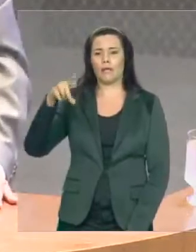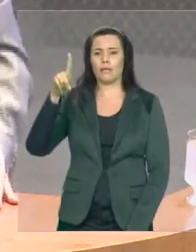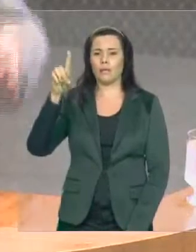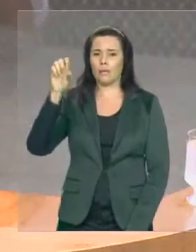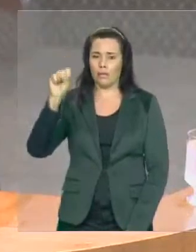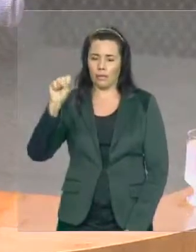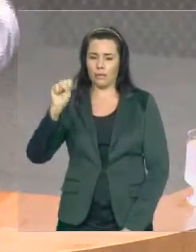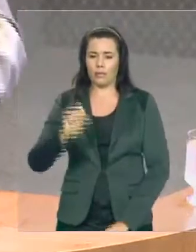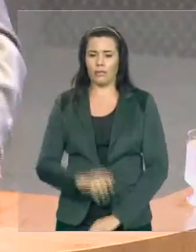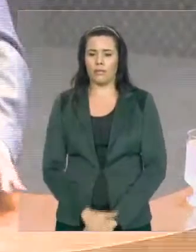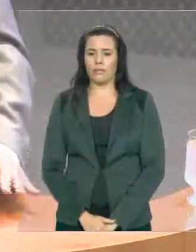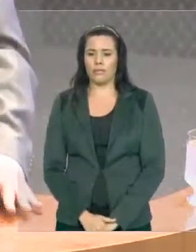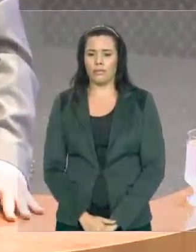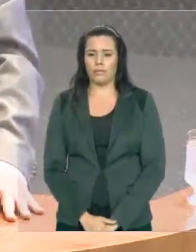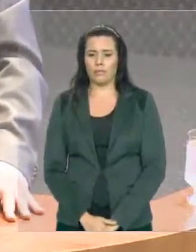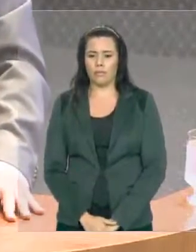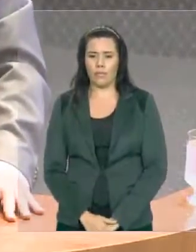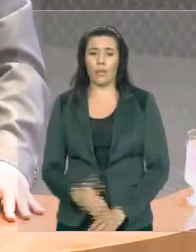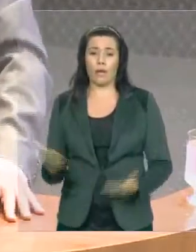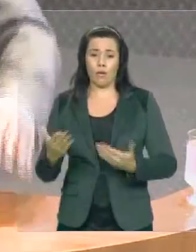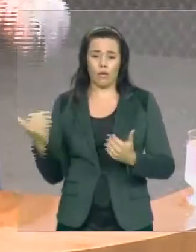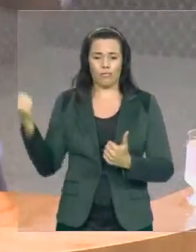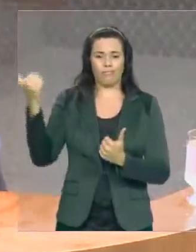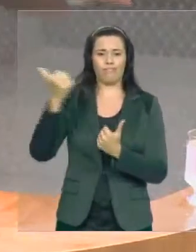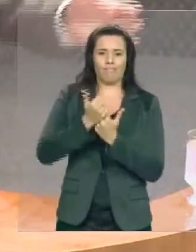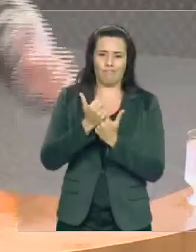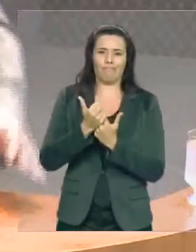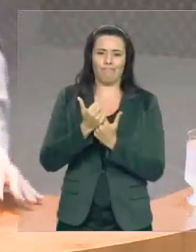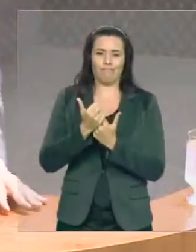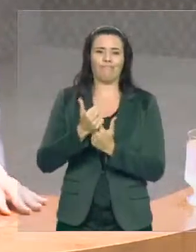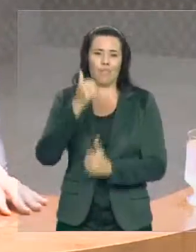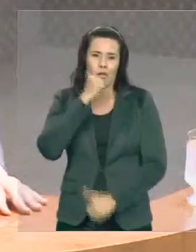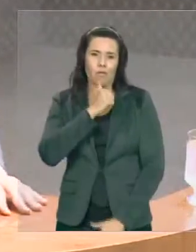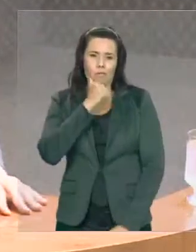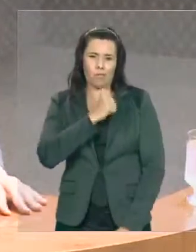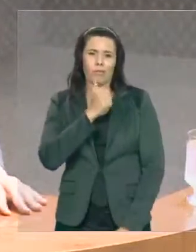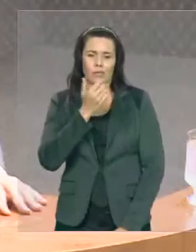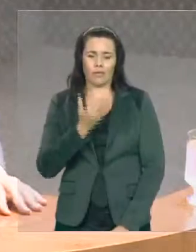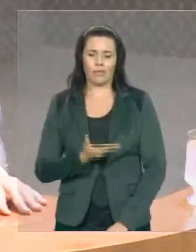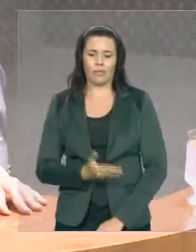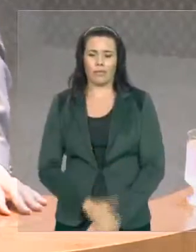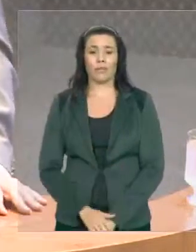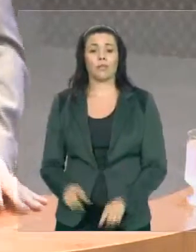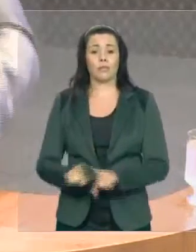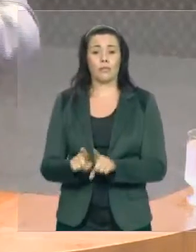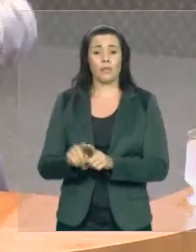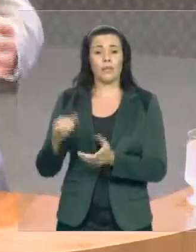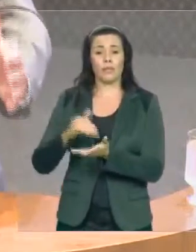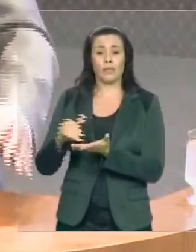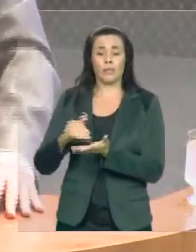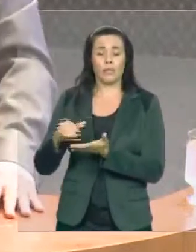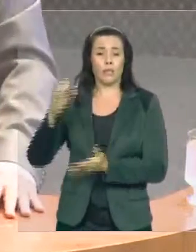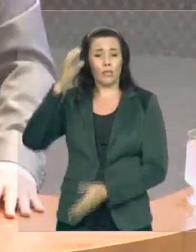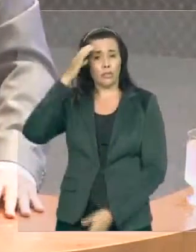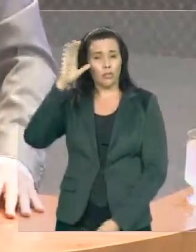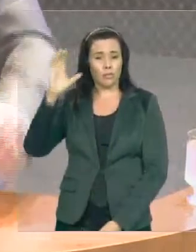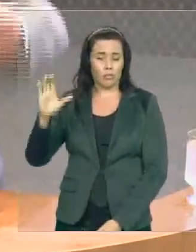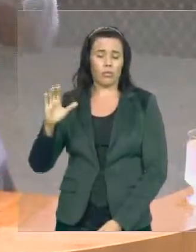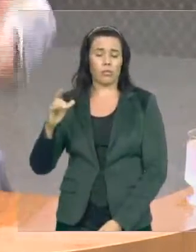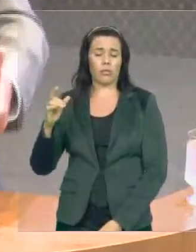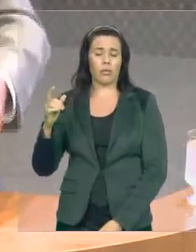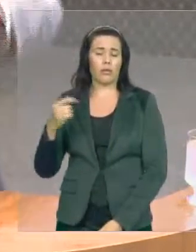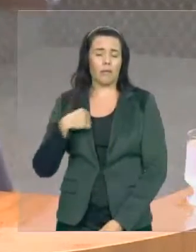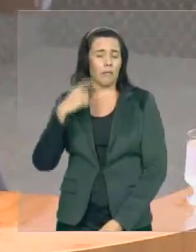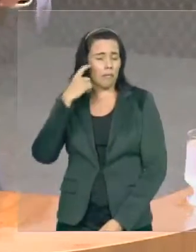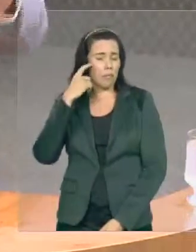ministérios e deve ser ocupado por uma mulher. E a Secretaria de Cultura também, ele pretende escolher uma mulher. Então,